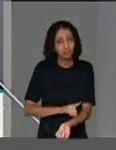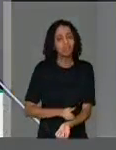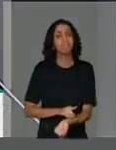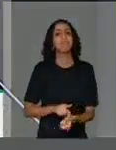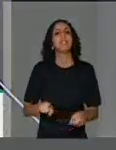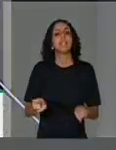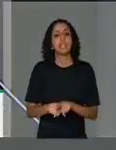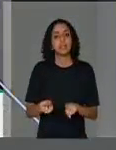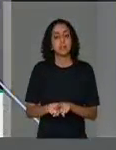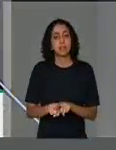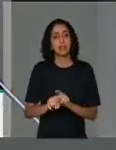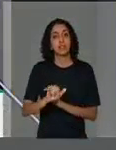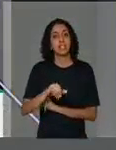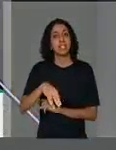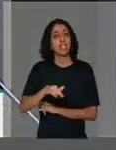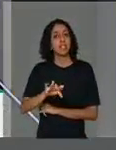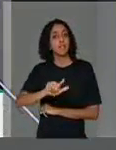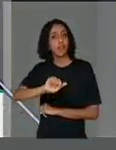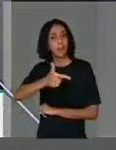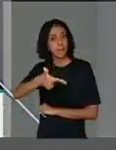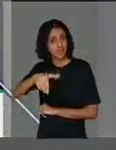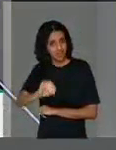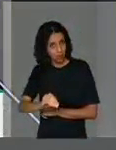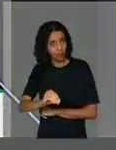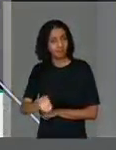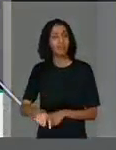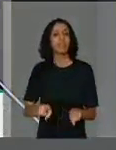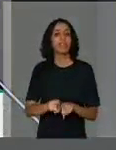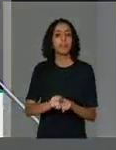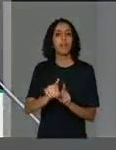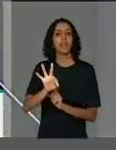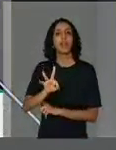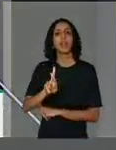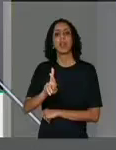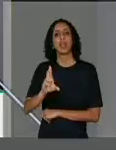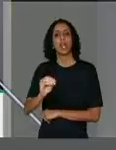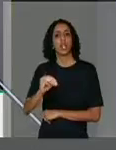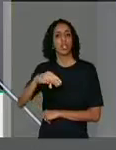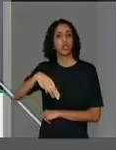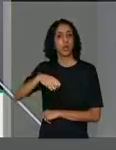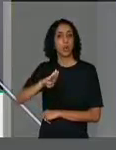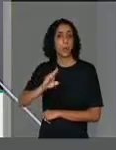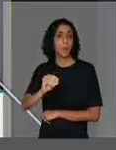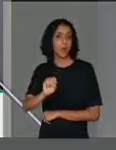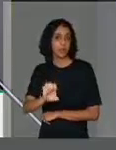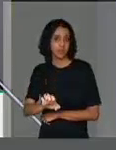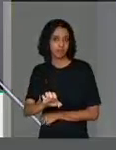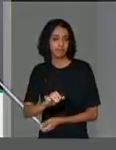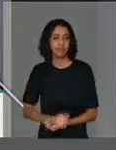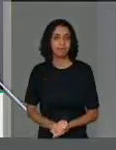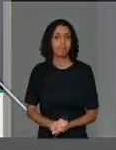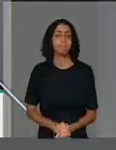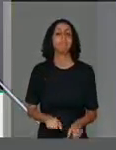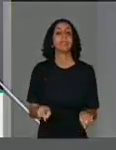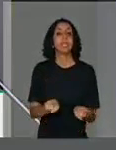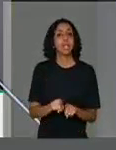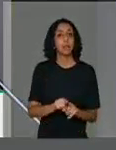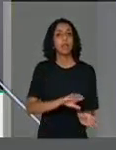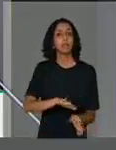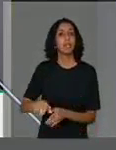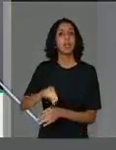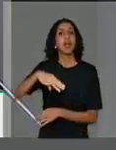produz inflamação e trombose. Além disso, a inalação de monóxido de